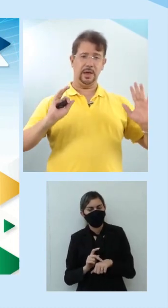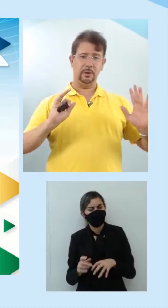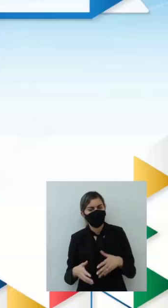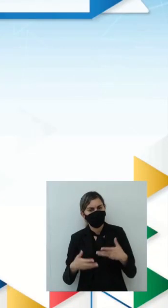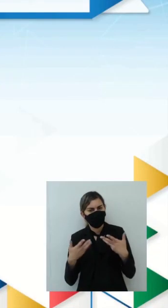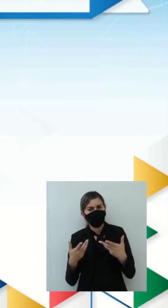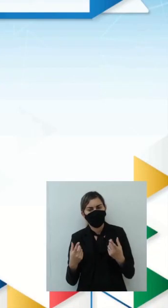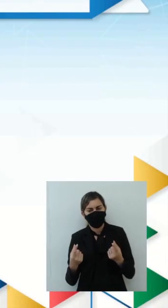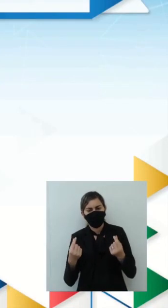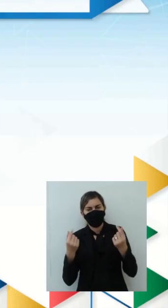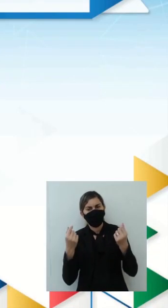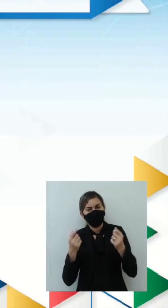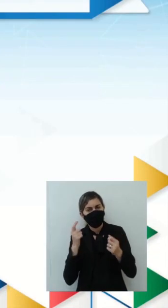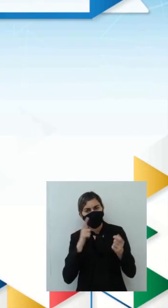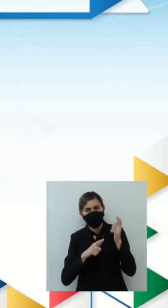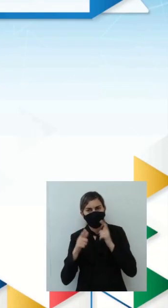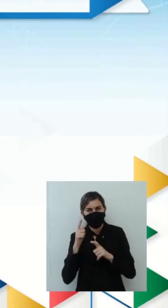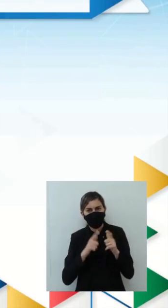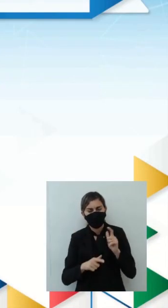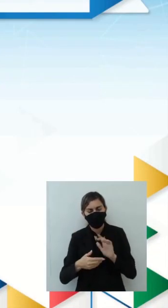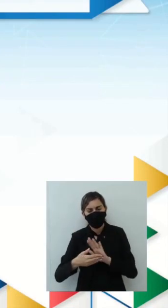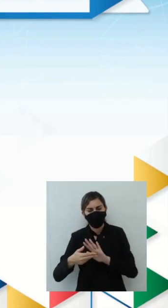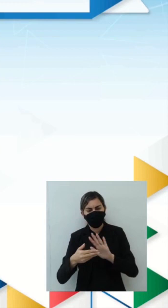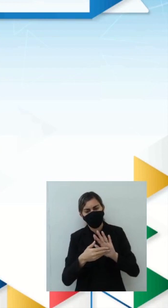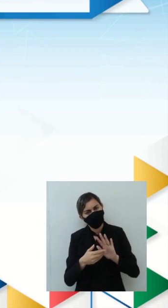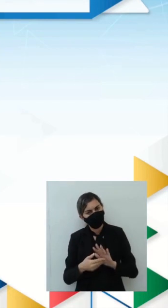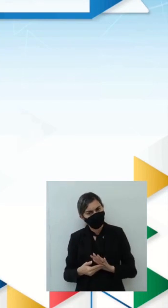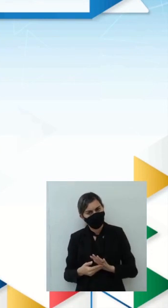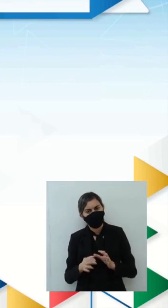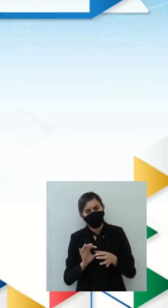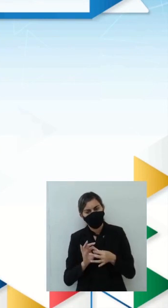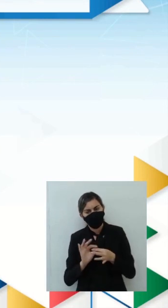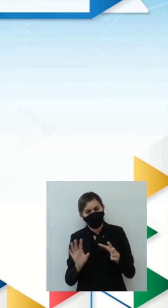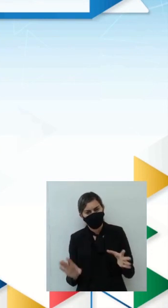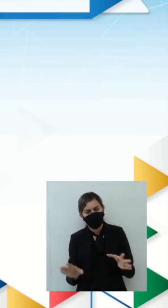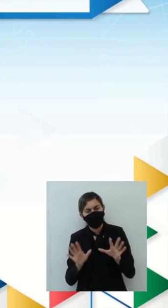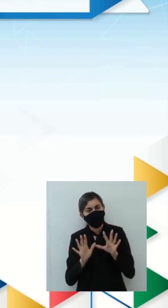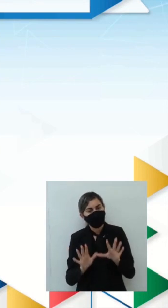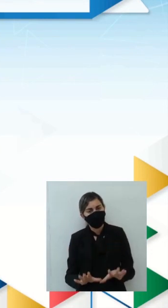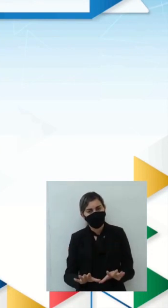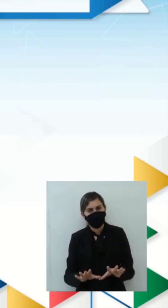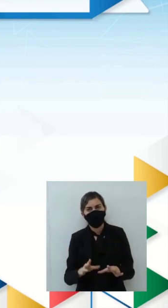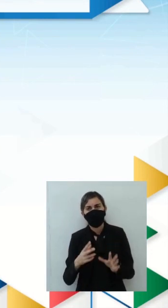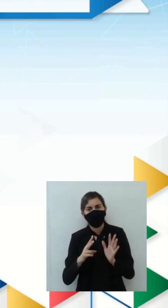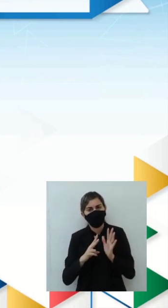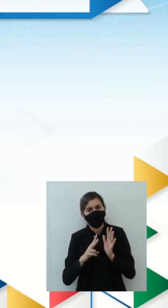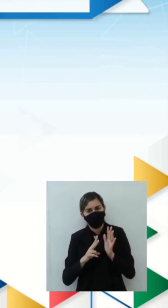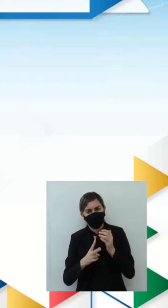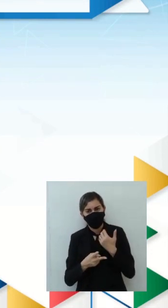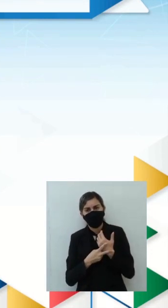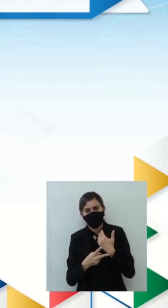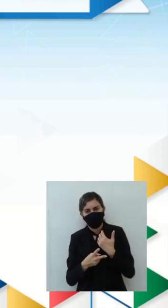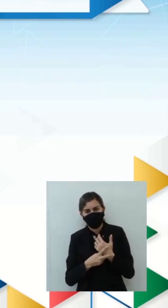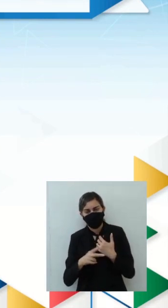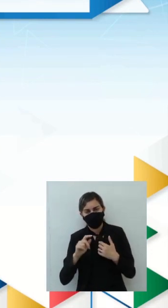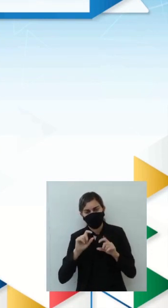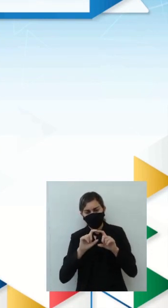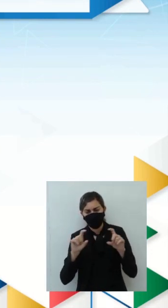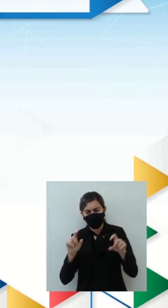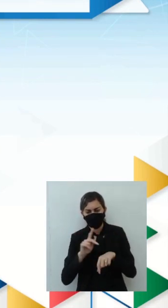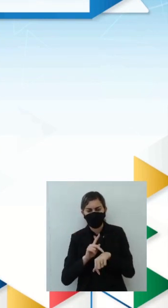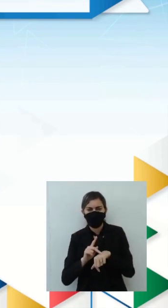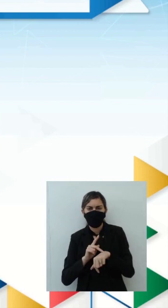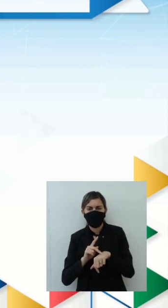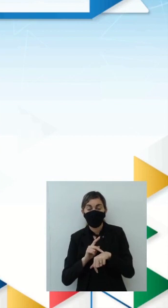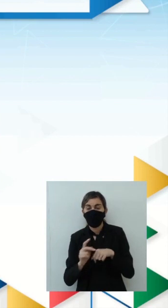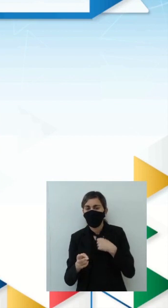enriqueceu, economizou, ganhara, retirar-se, deixou e estava. Os verbos que estão em negrito são